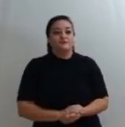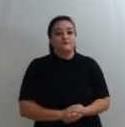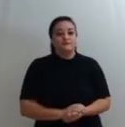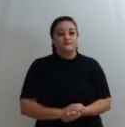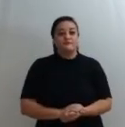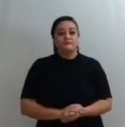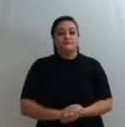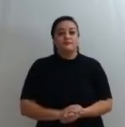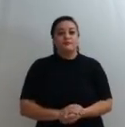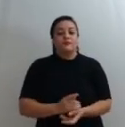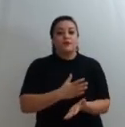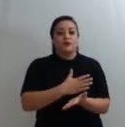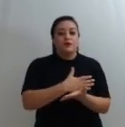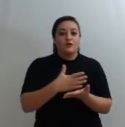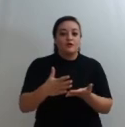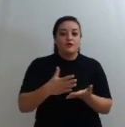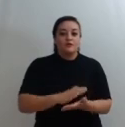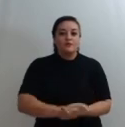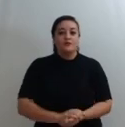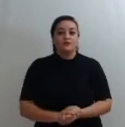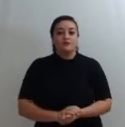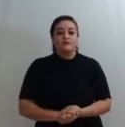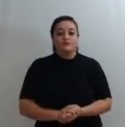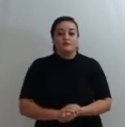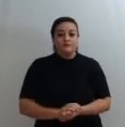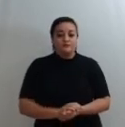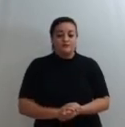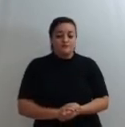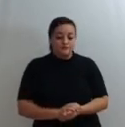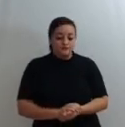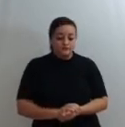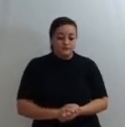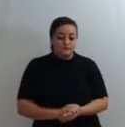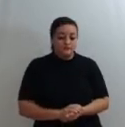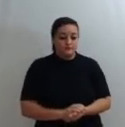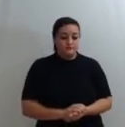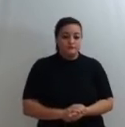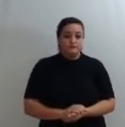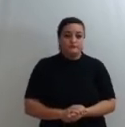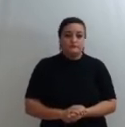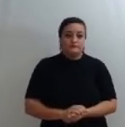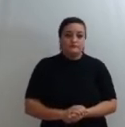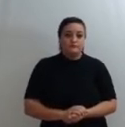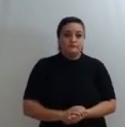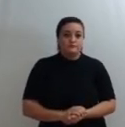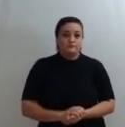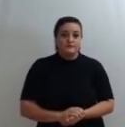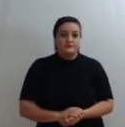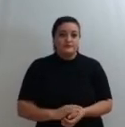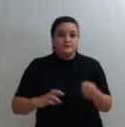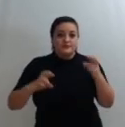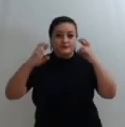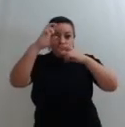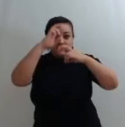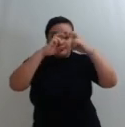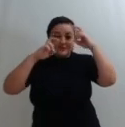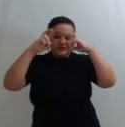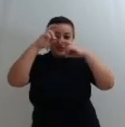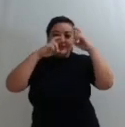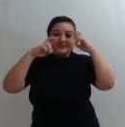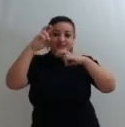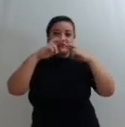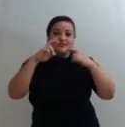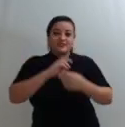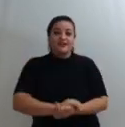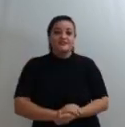Iniciou esse um procedimento, uma sindicância, em diversas varas empresariais e